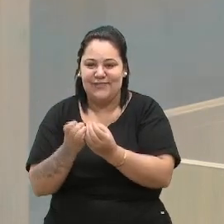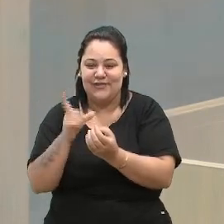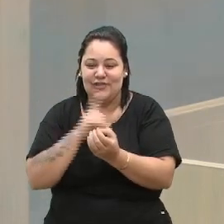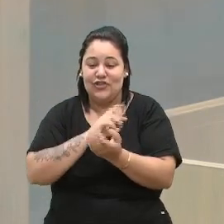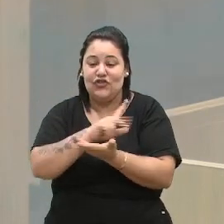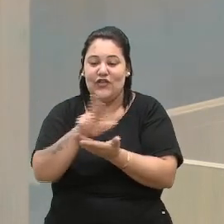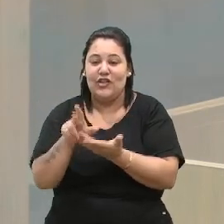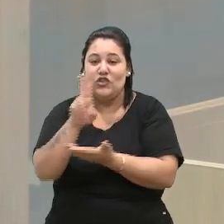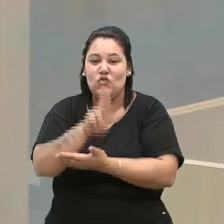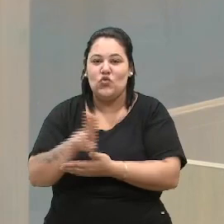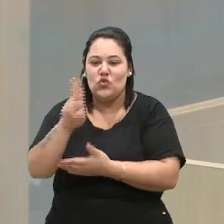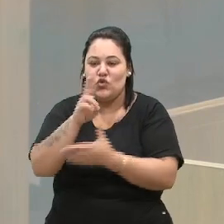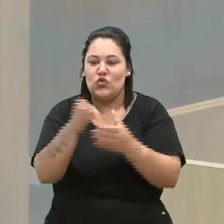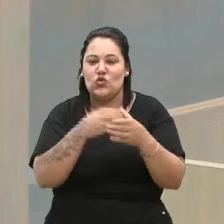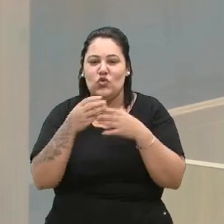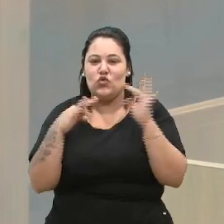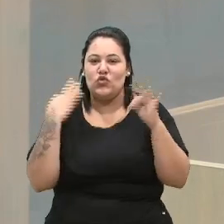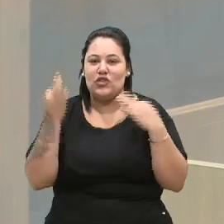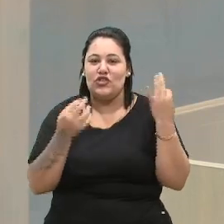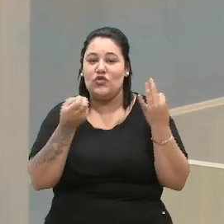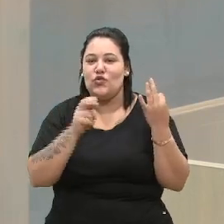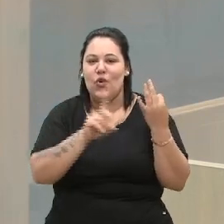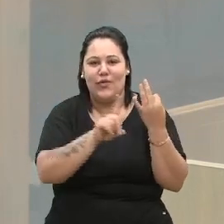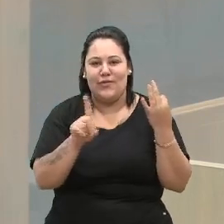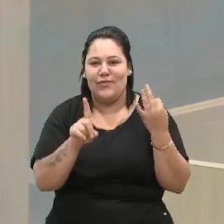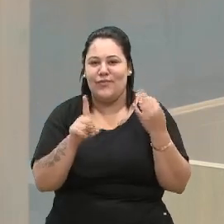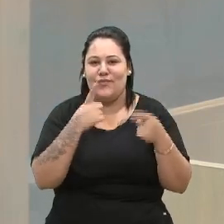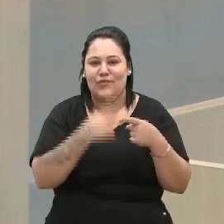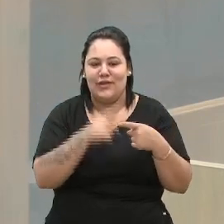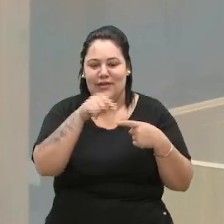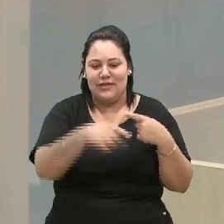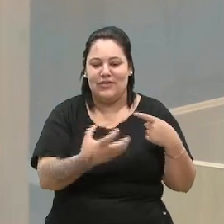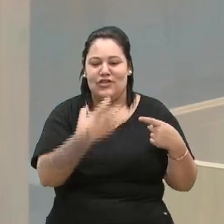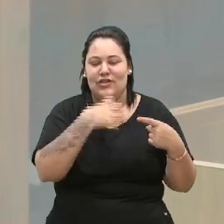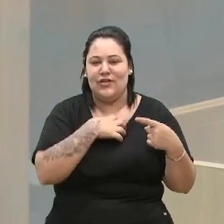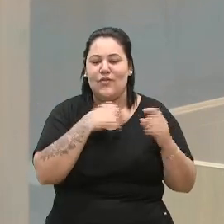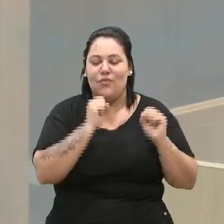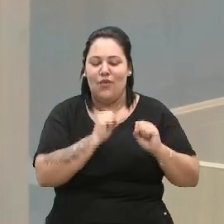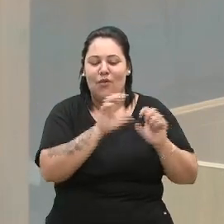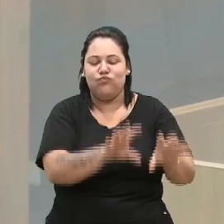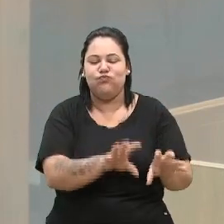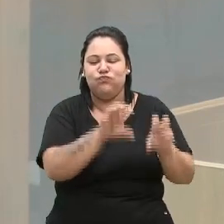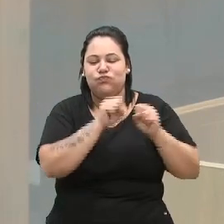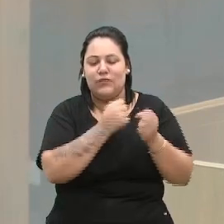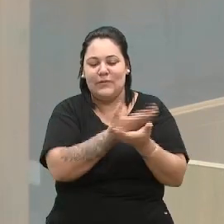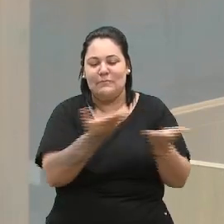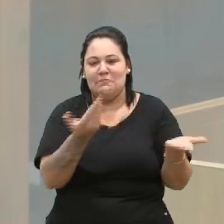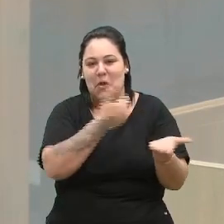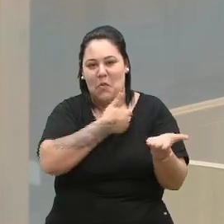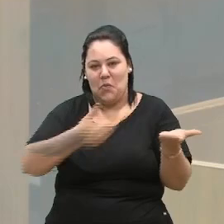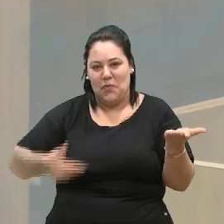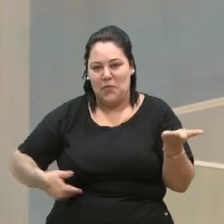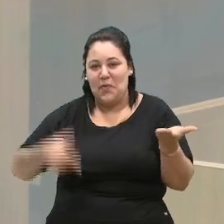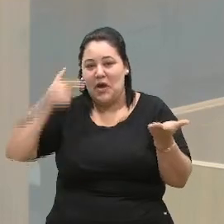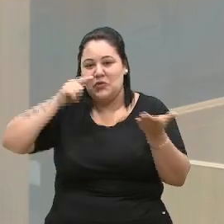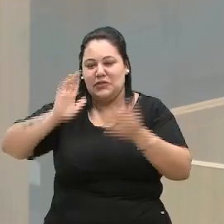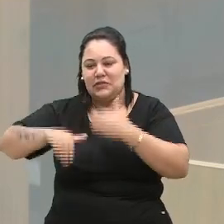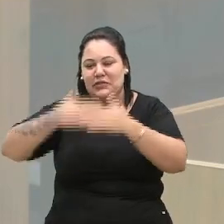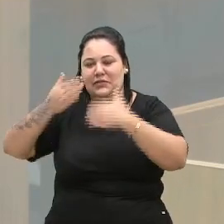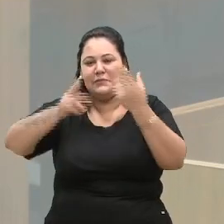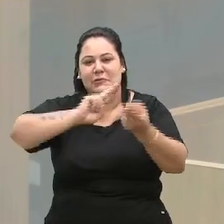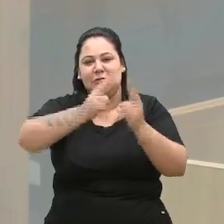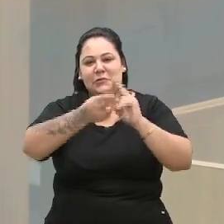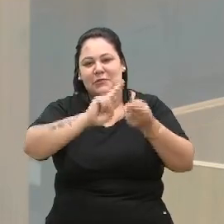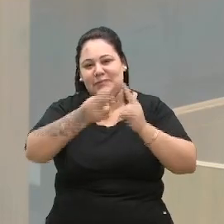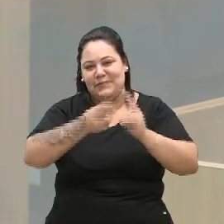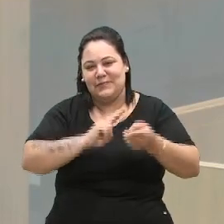usos, turísticos ou não, pois é assim que ela poderá se apropriar dos seus espaços públicos para desenvolver urbanidade e